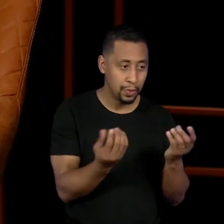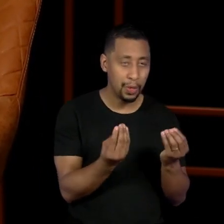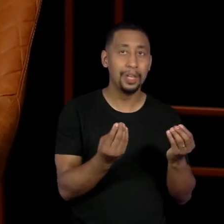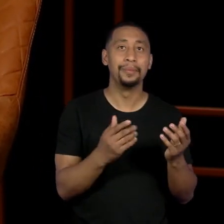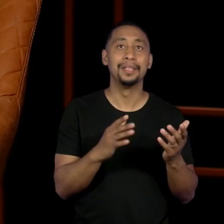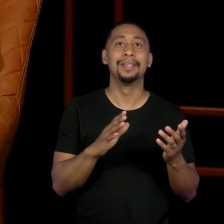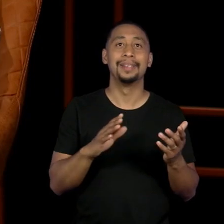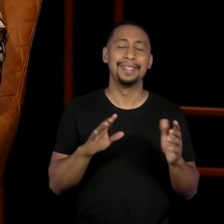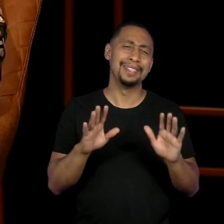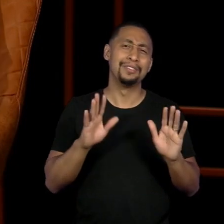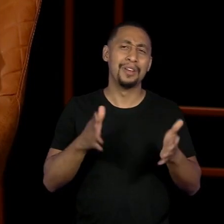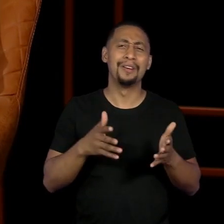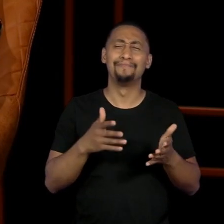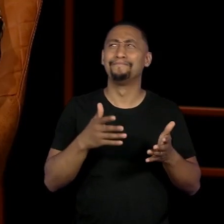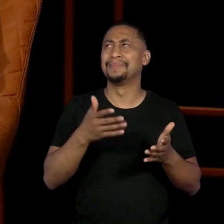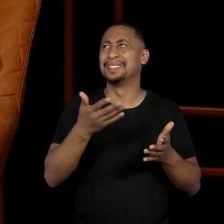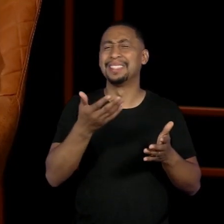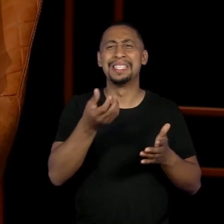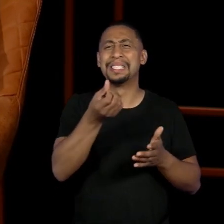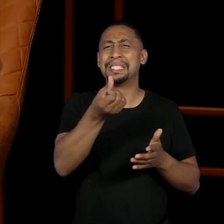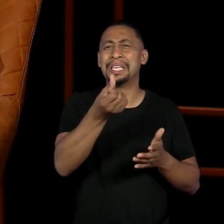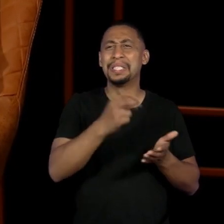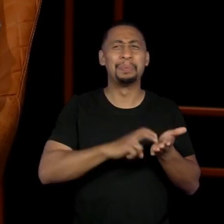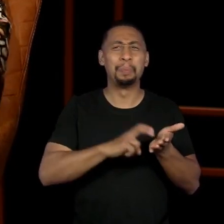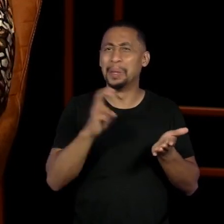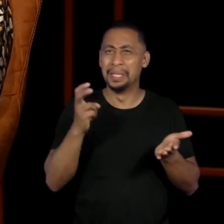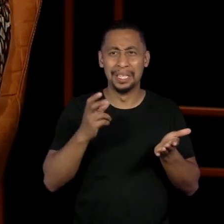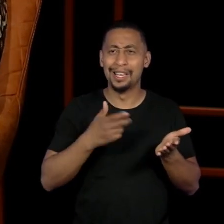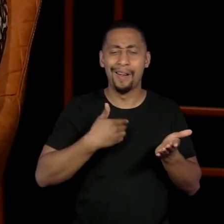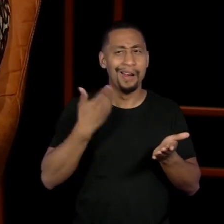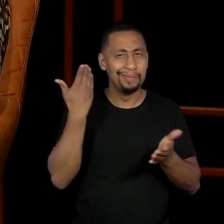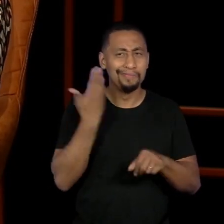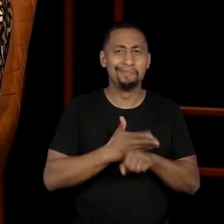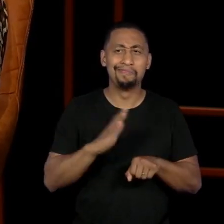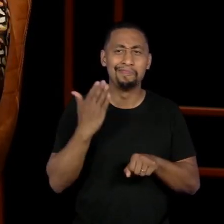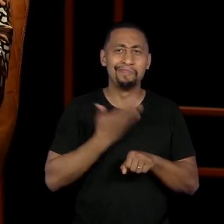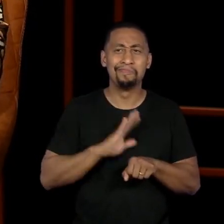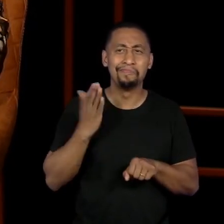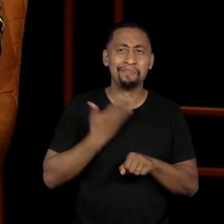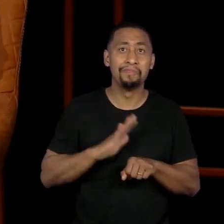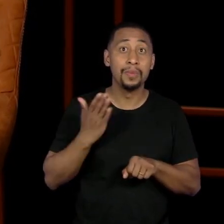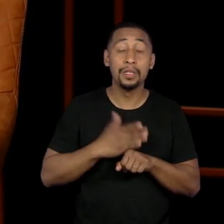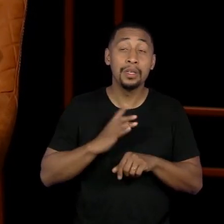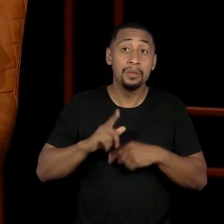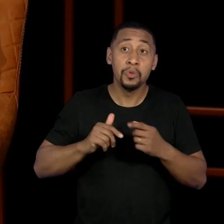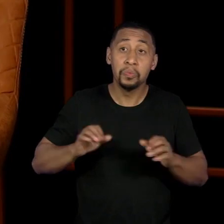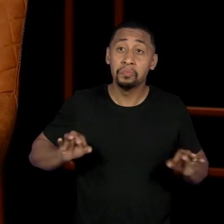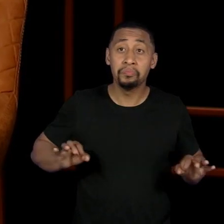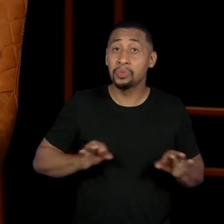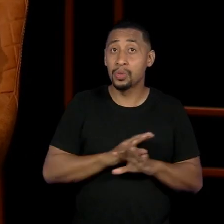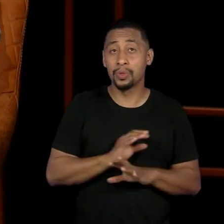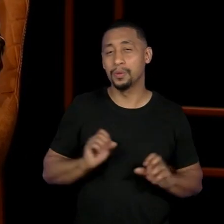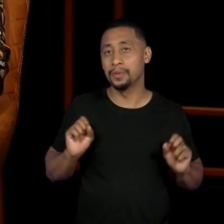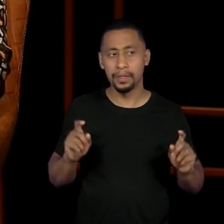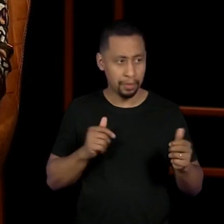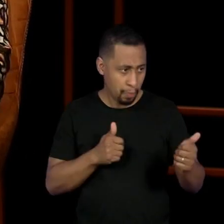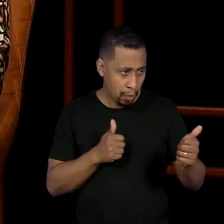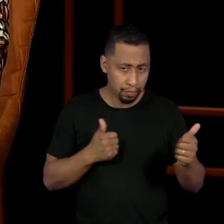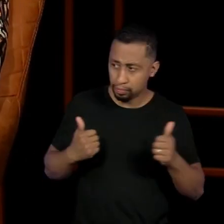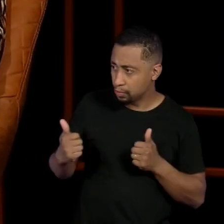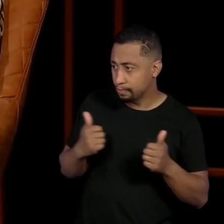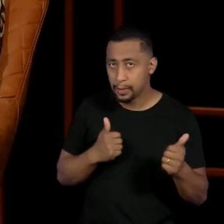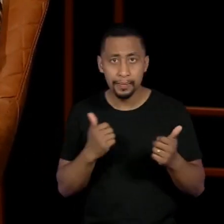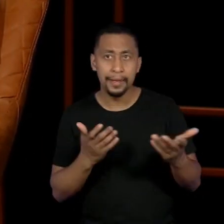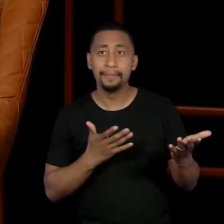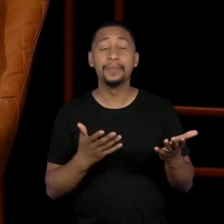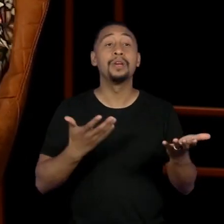às 6 da manhã, ouvimos. E pronto, ficou e tal. E, então, está pronta, não, só que eu quero gravar no